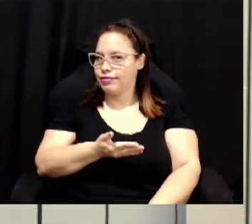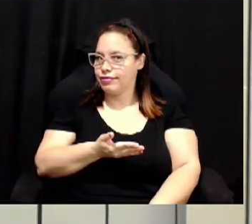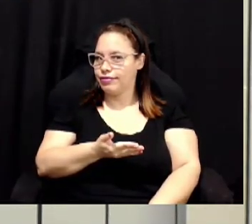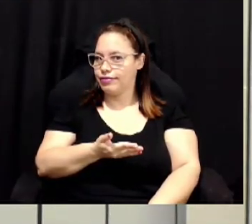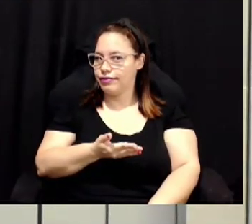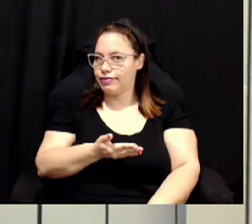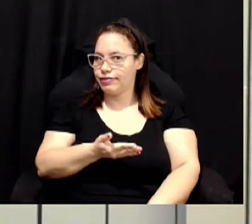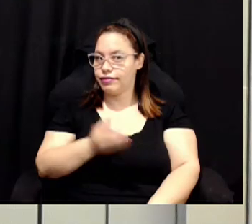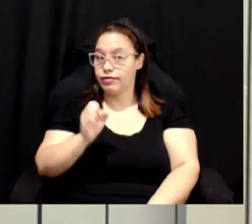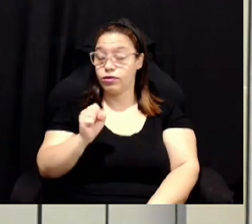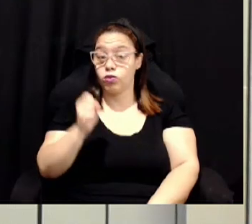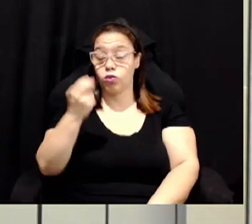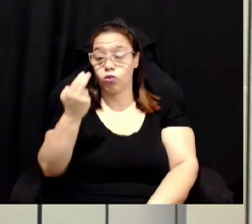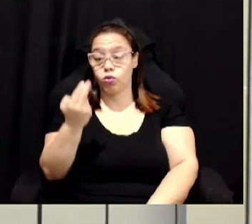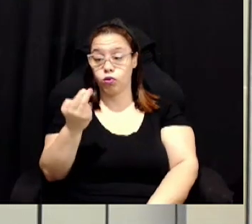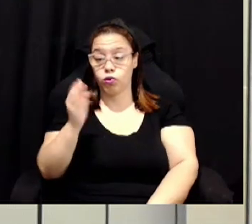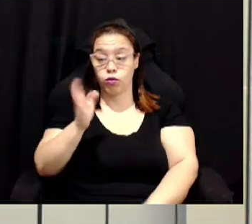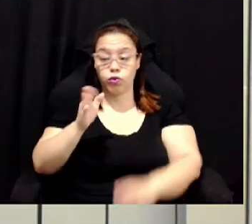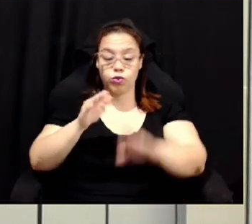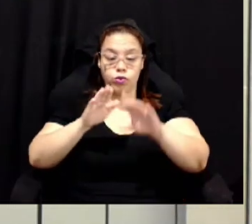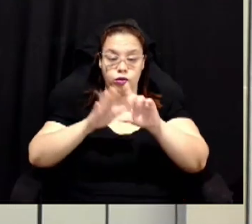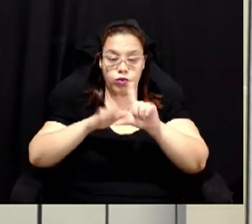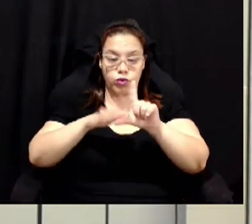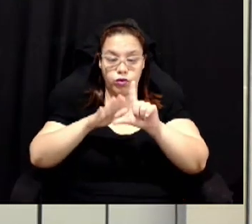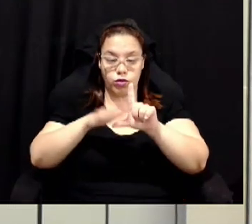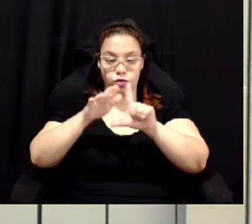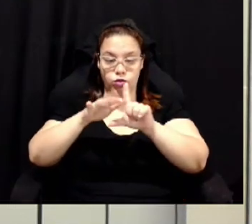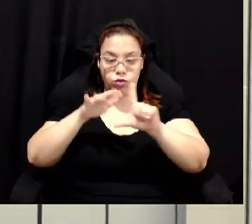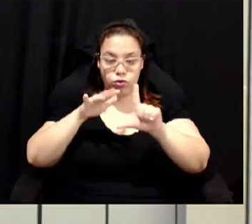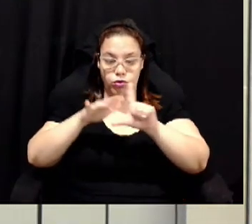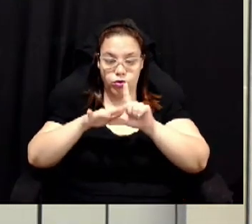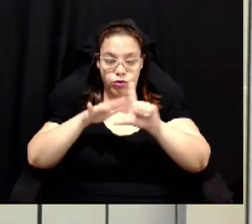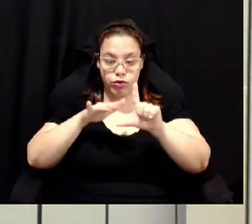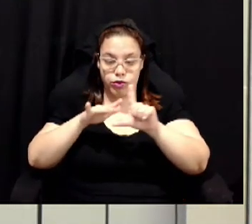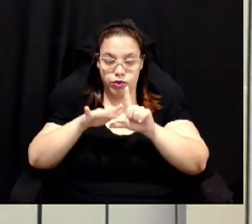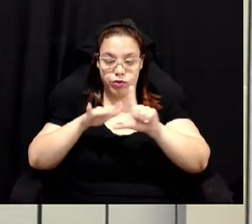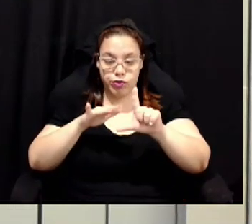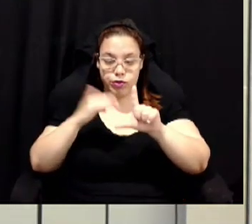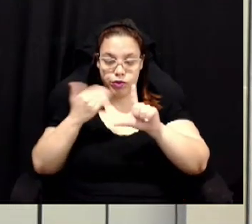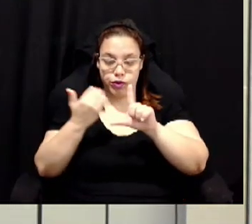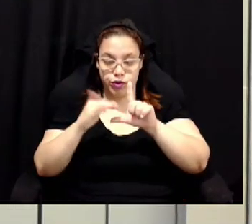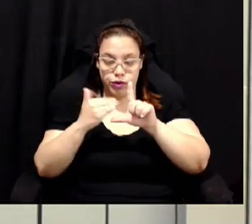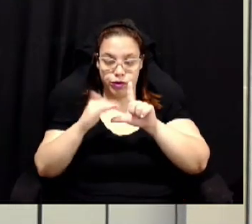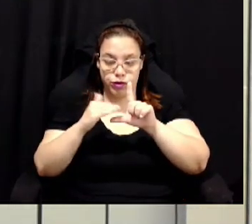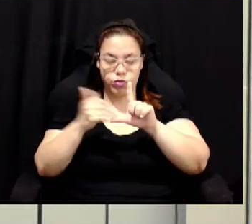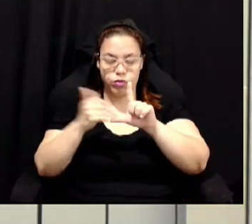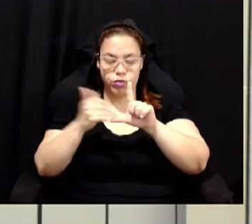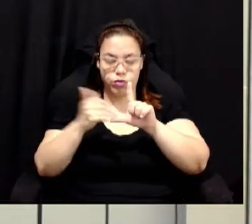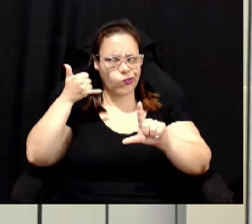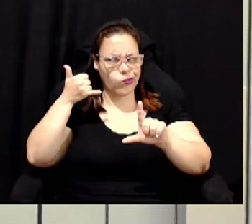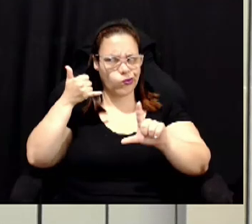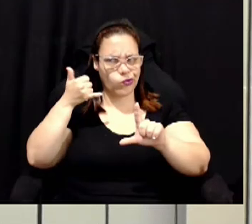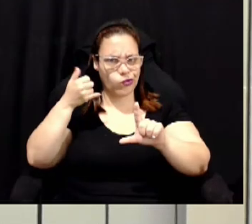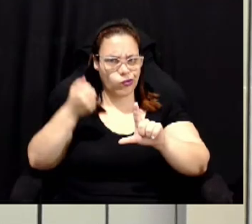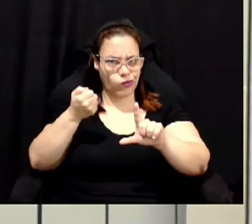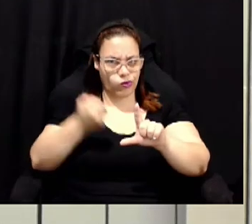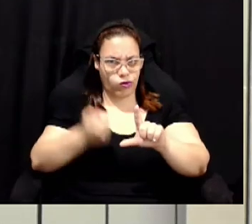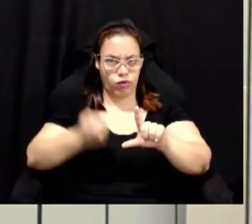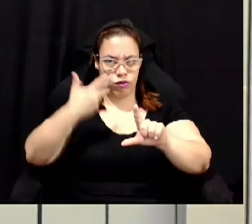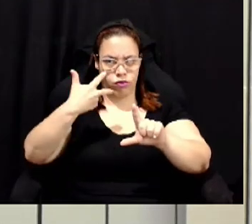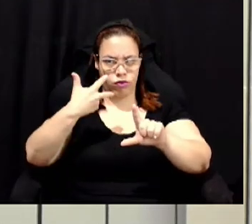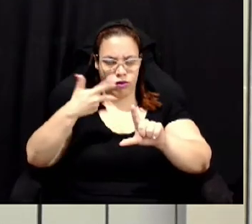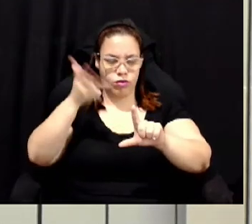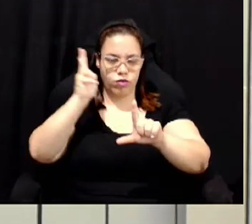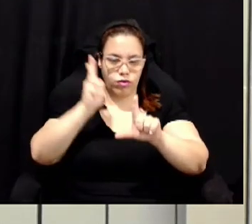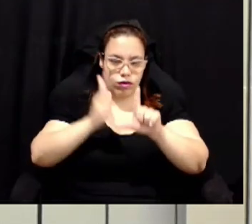978293776. Já aparece aqui embaixo da sua tela, junto com o QR Code. Está com o seu celular aí perto? Pegue o celular, abra a câmera como